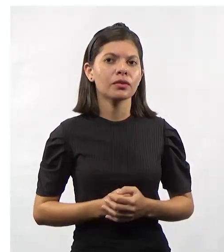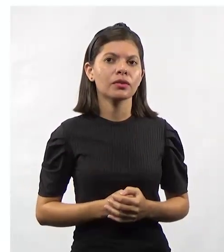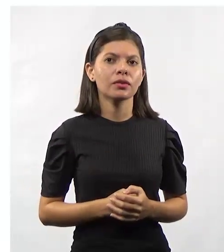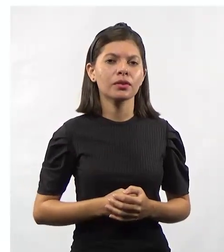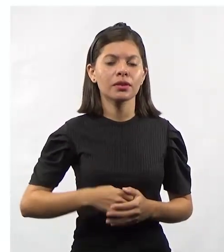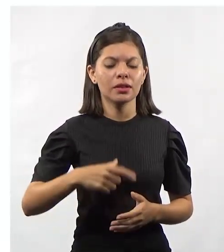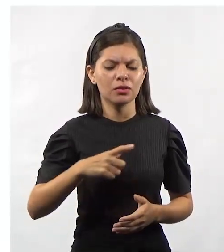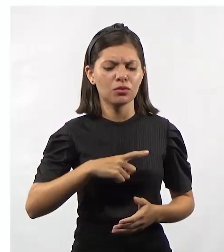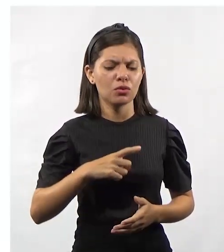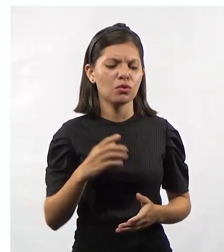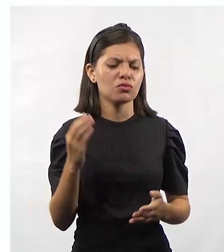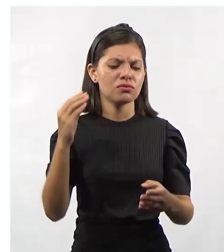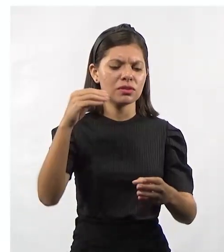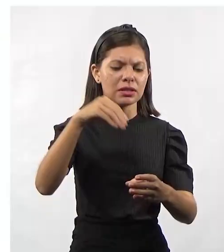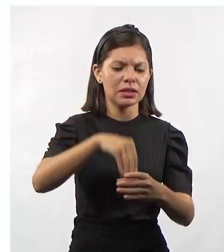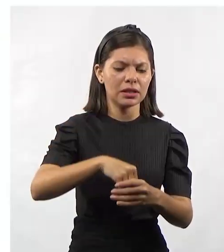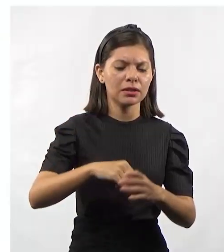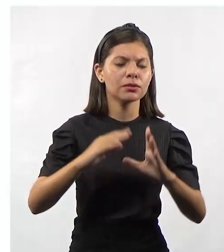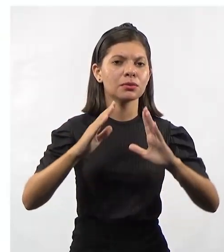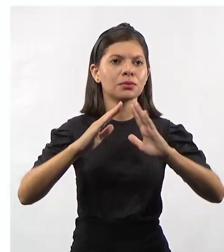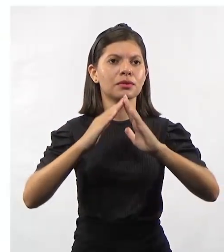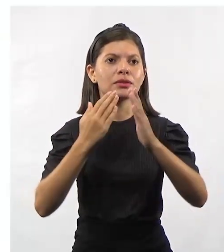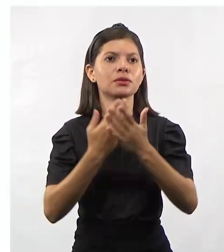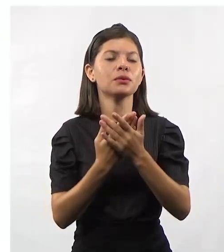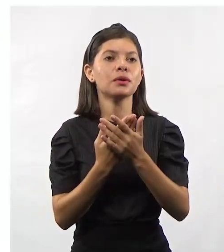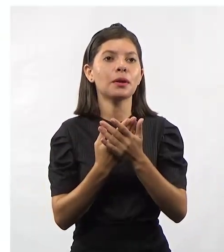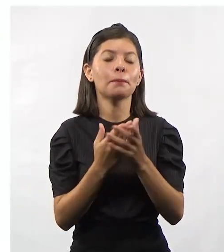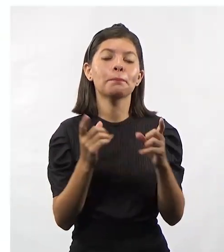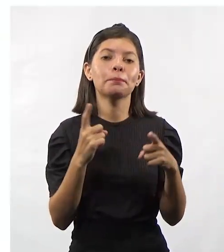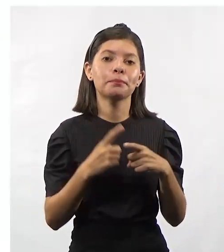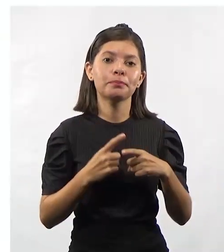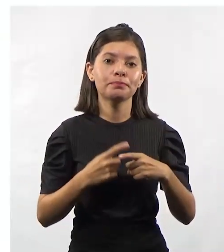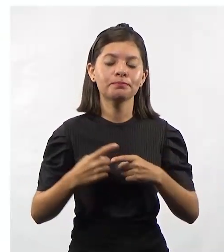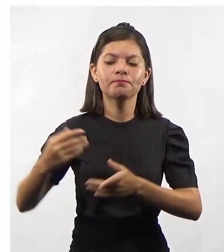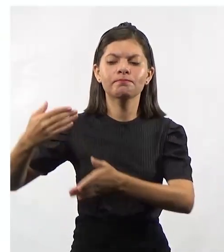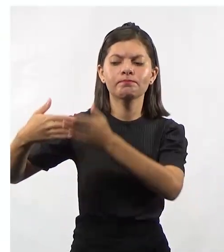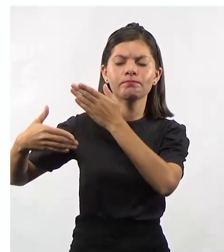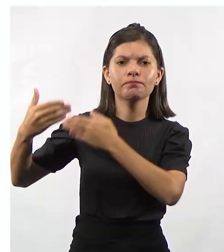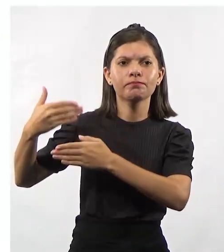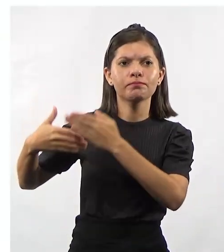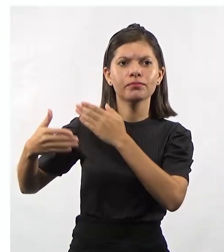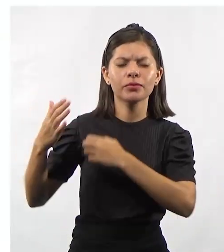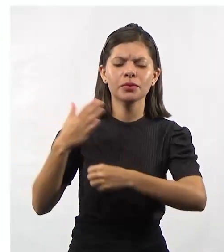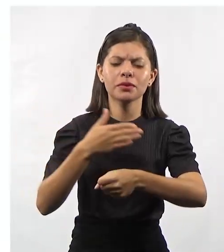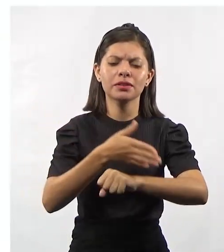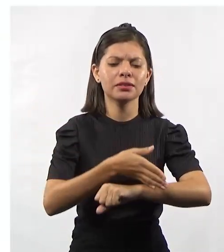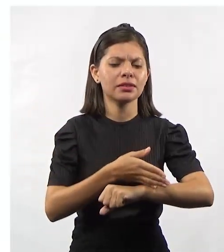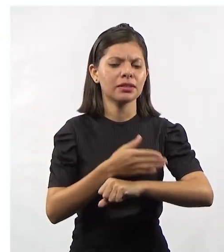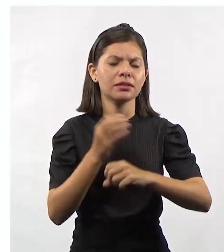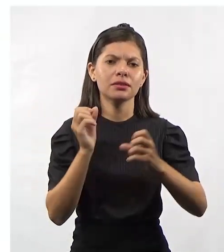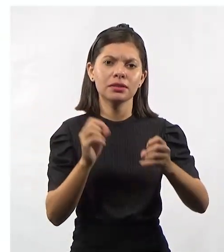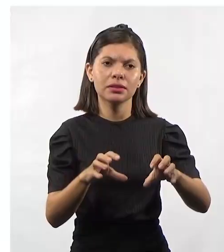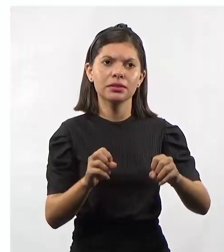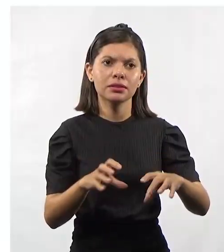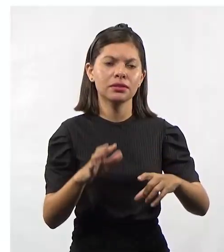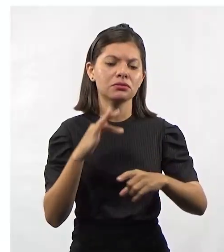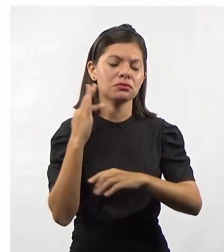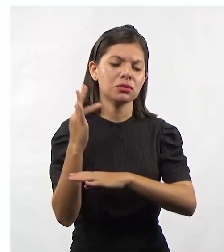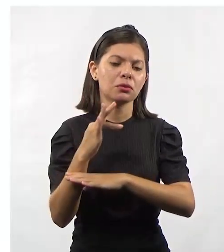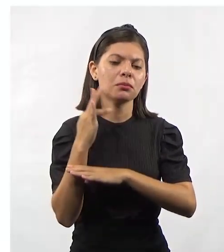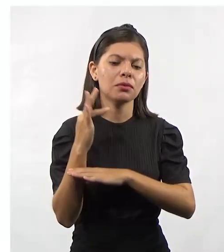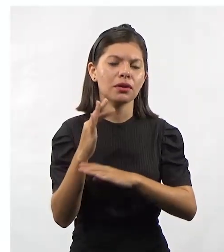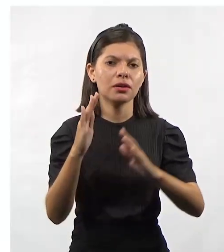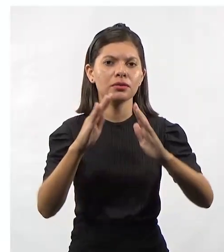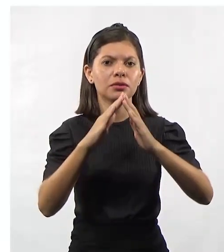estejam na escola. A gente sabe que durante muito tempo o acesso ao ensino formal, ao ensino